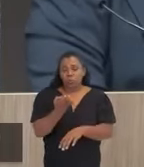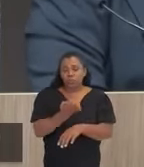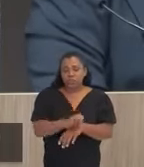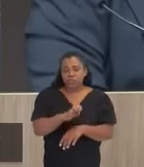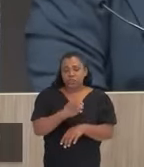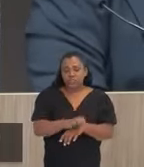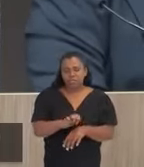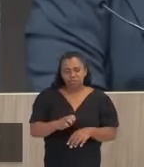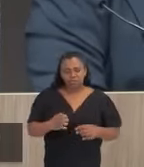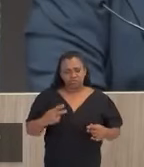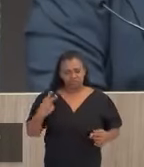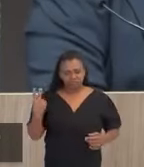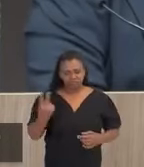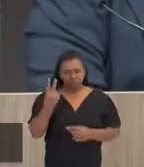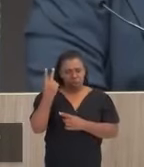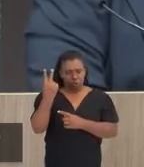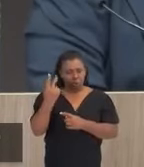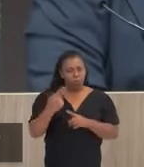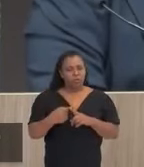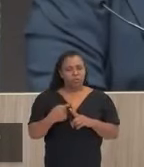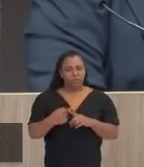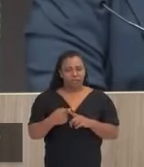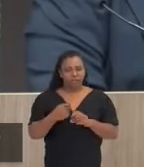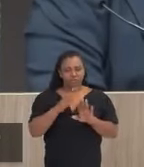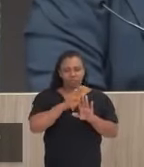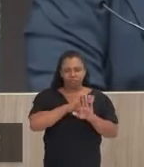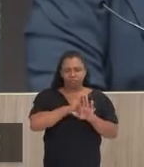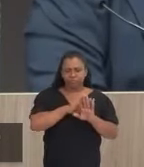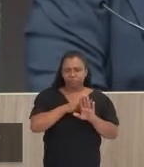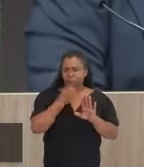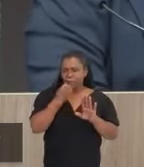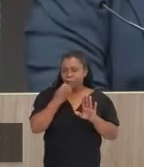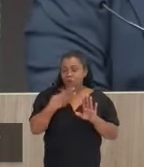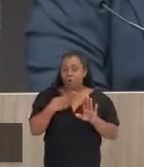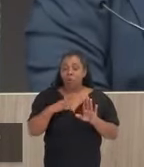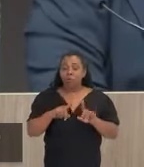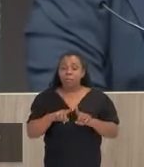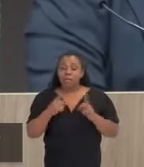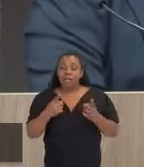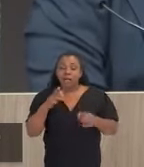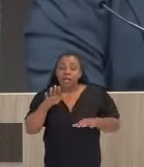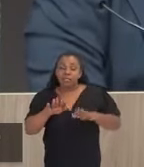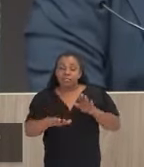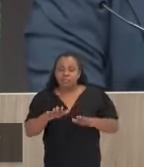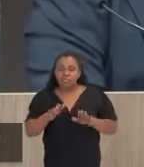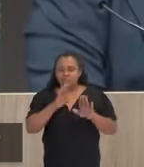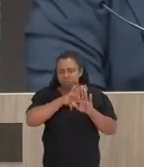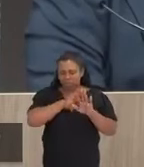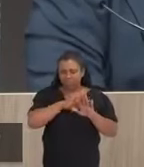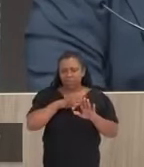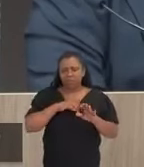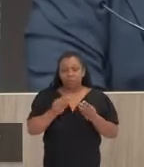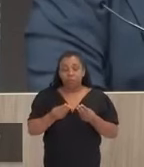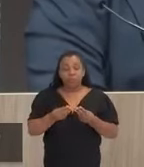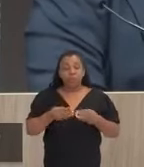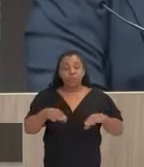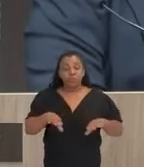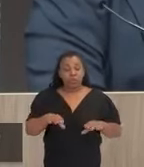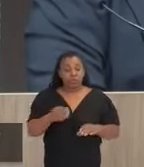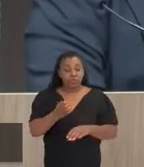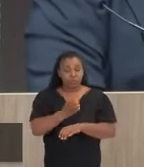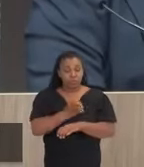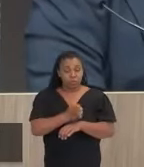porque ele tem um lado muito bom, mas ele também traz muitos prejuízos, tanto para os próprios estagiários, que às vezes não